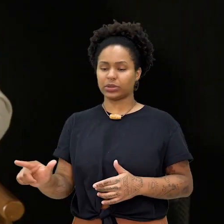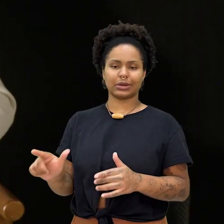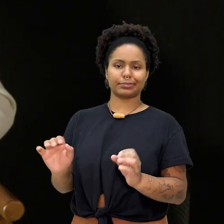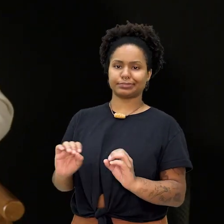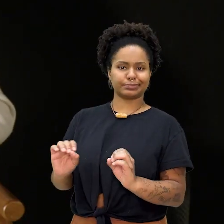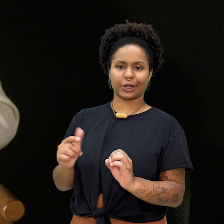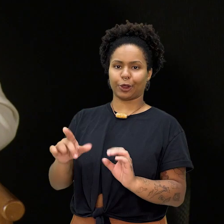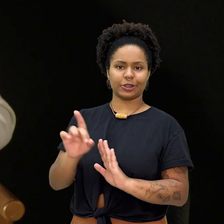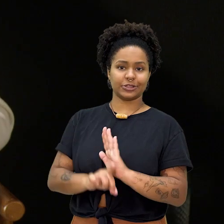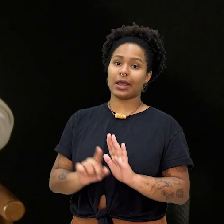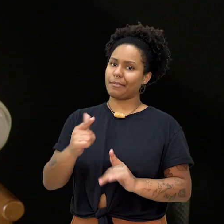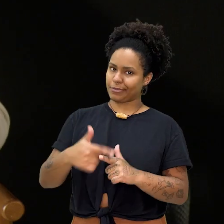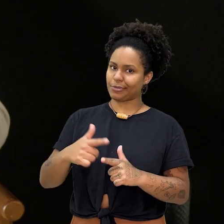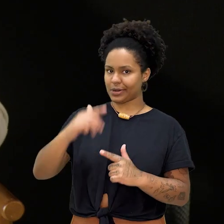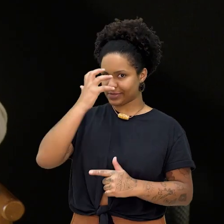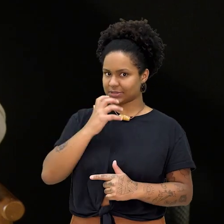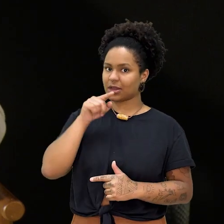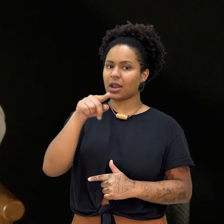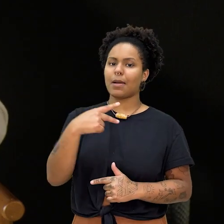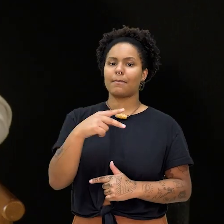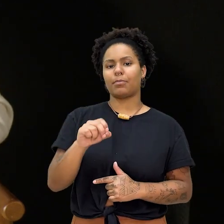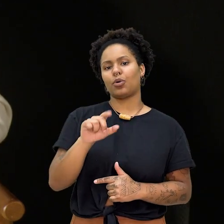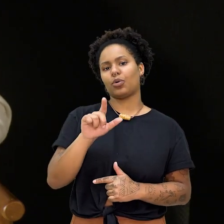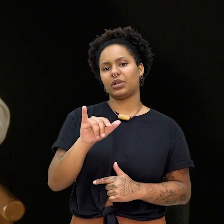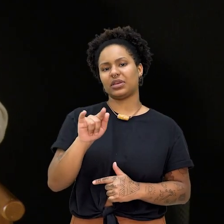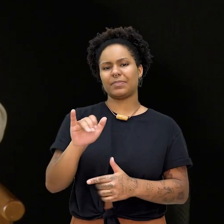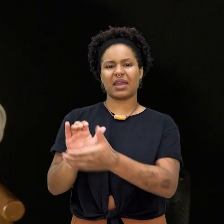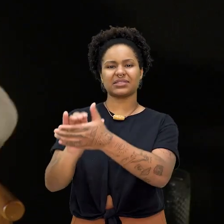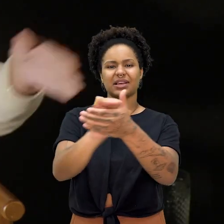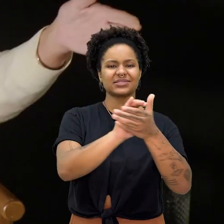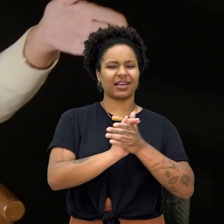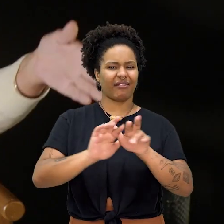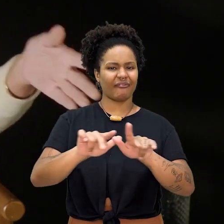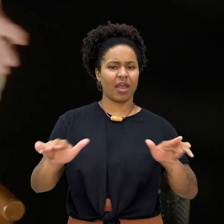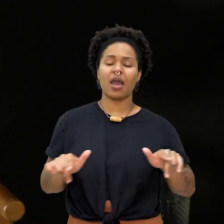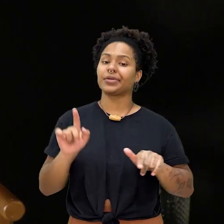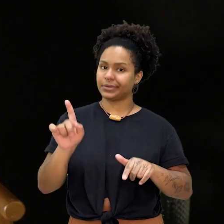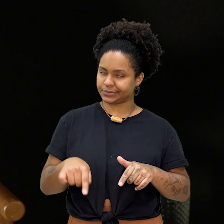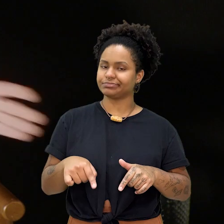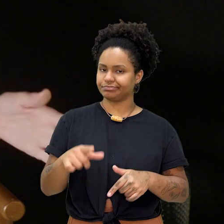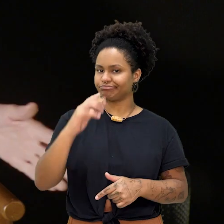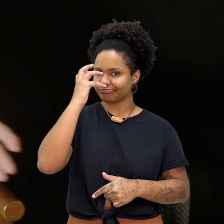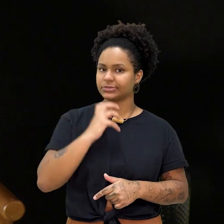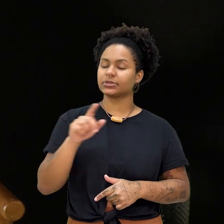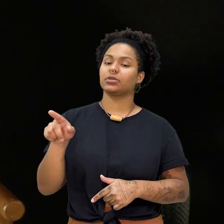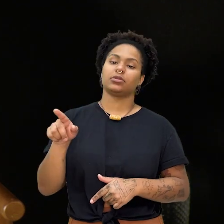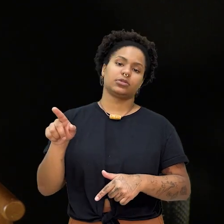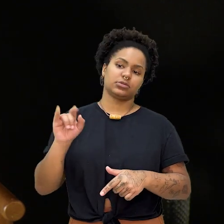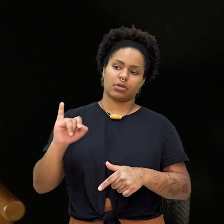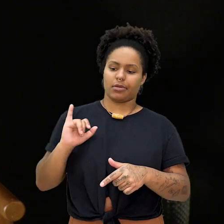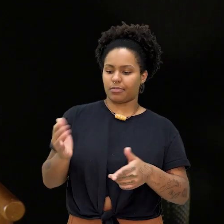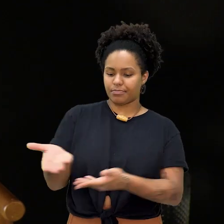Então, é um problema bastante sério. Lá, a poligamia, por si só, já é sério. na Cyprus, que se dá bem com